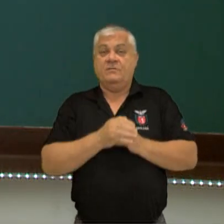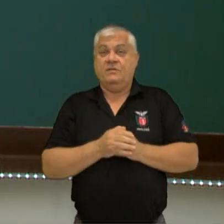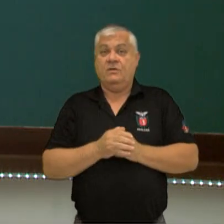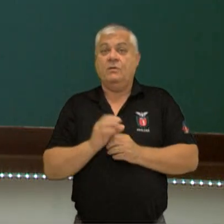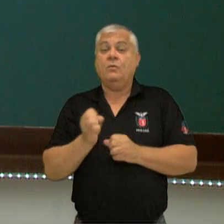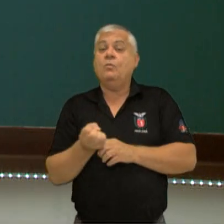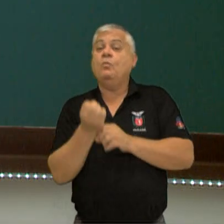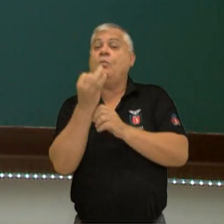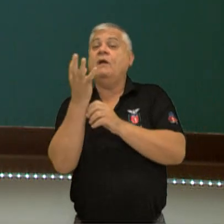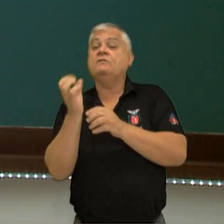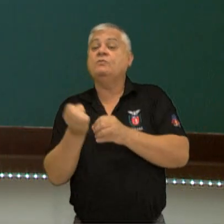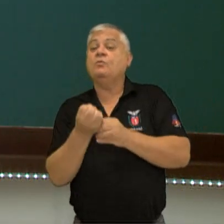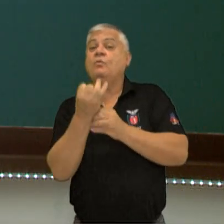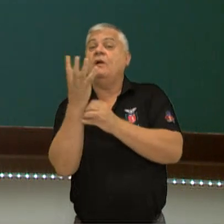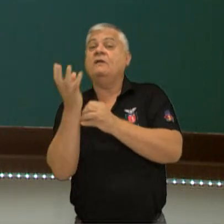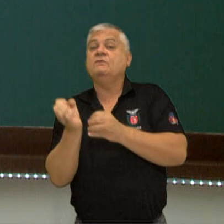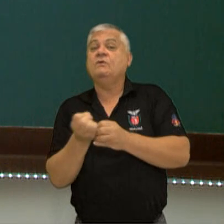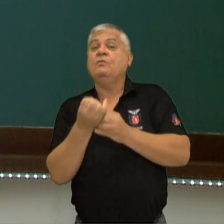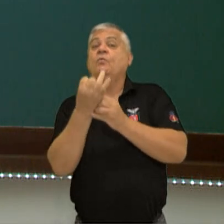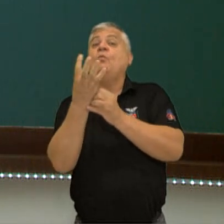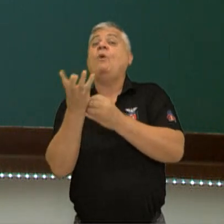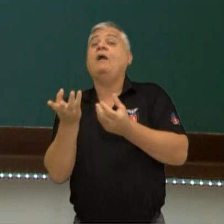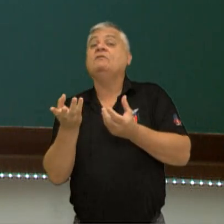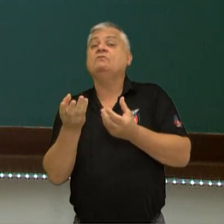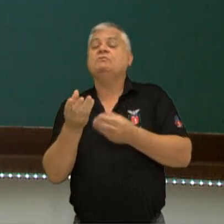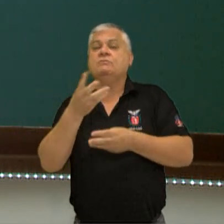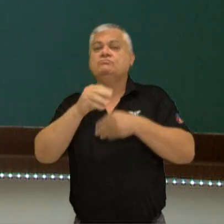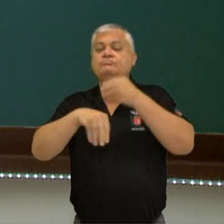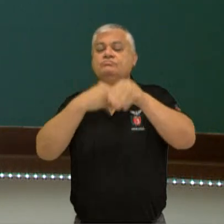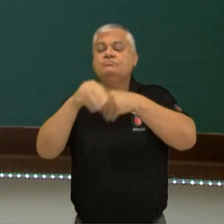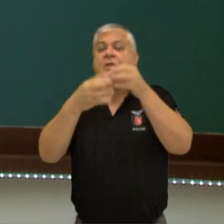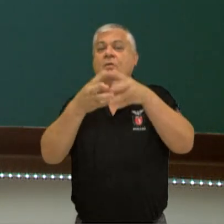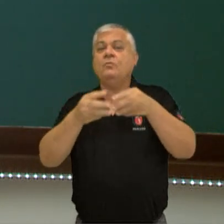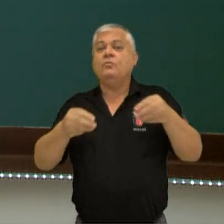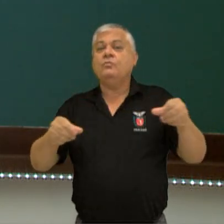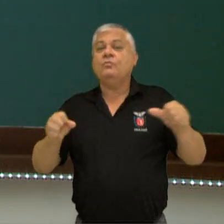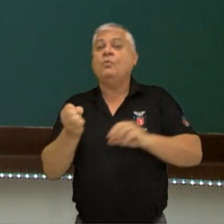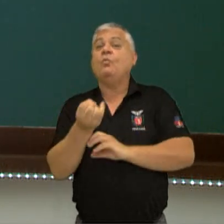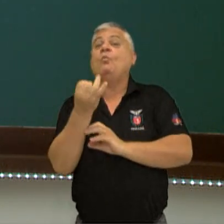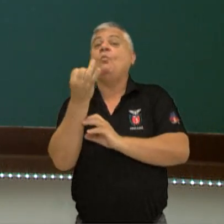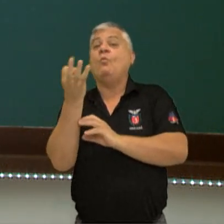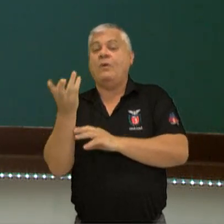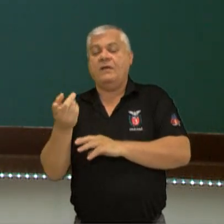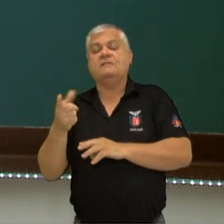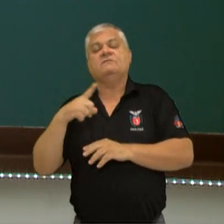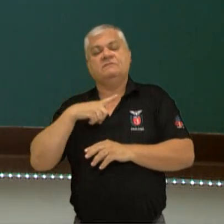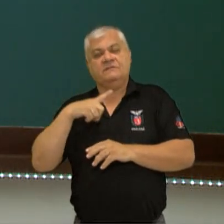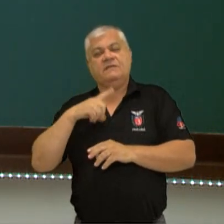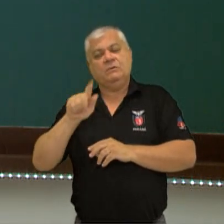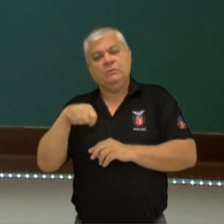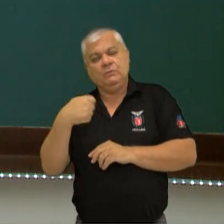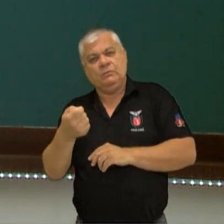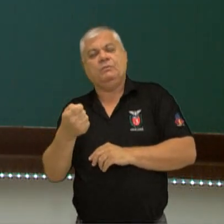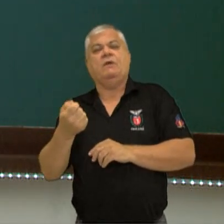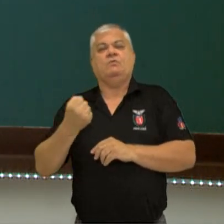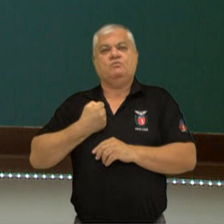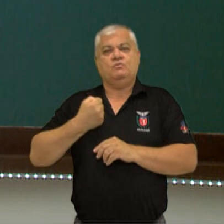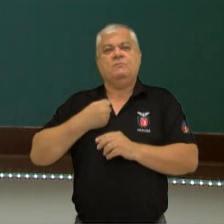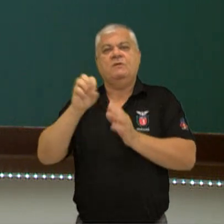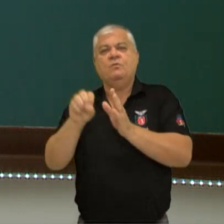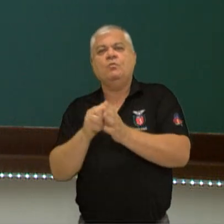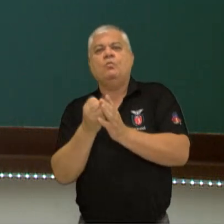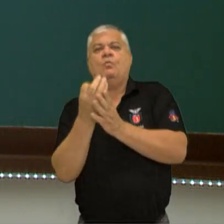que caracteriza uma propriedade determinada da substância, e aí nós temos o coeficiente de solubilidade, para a gente